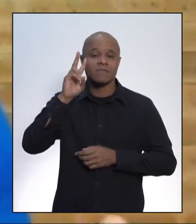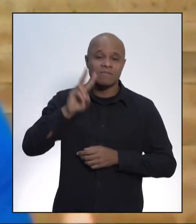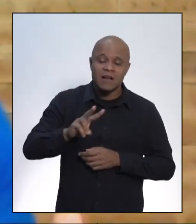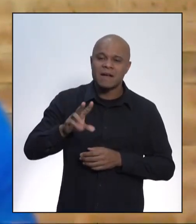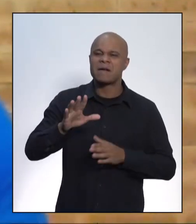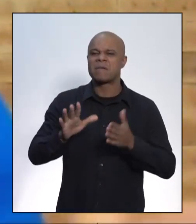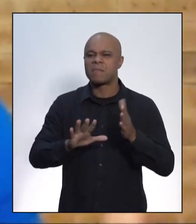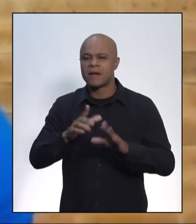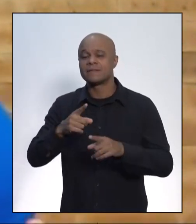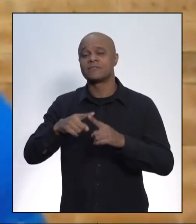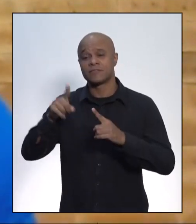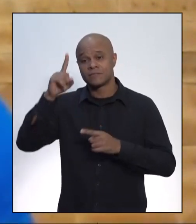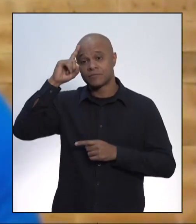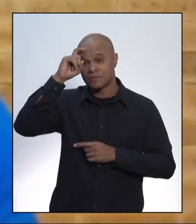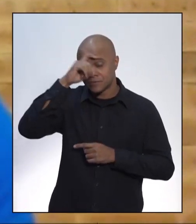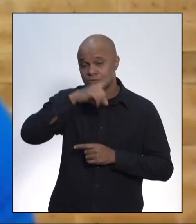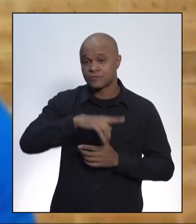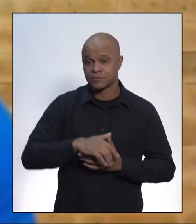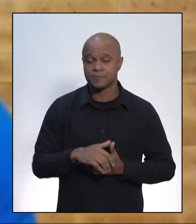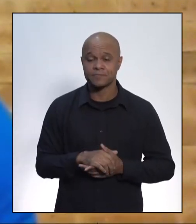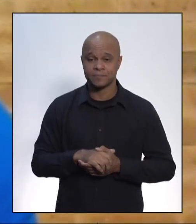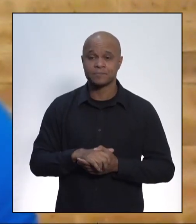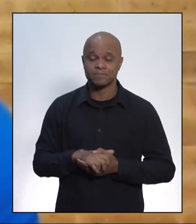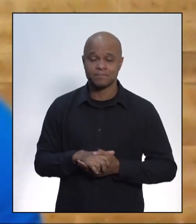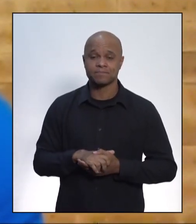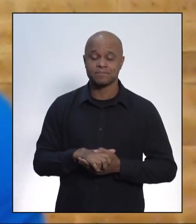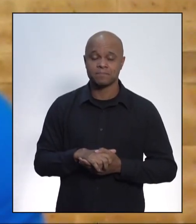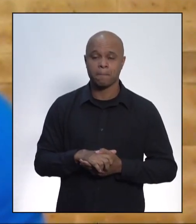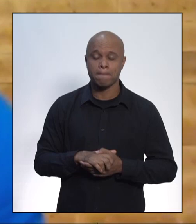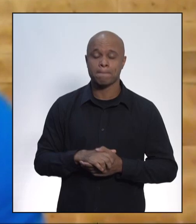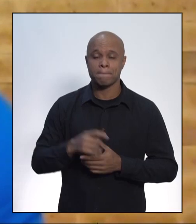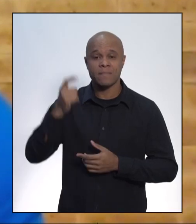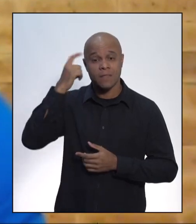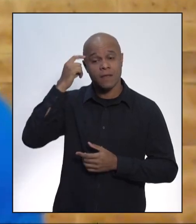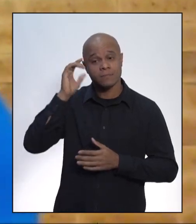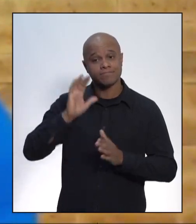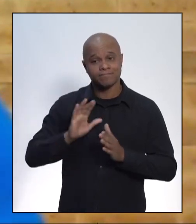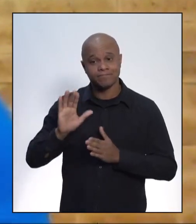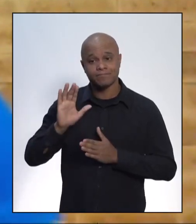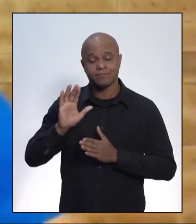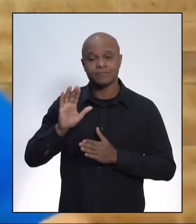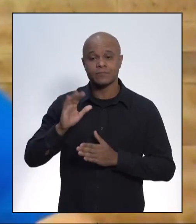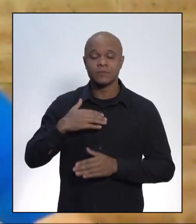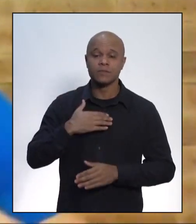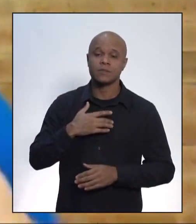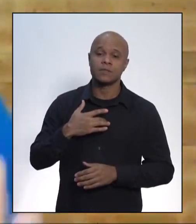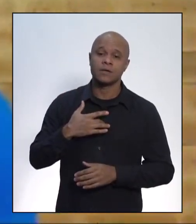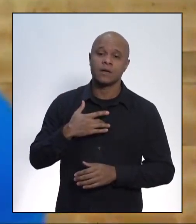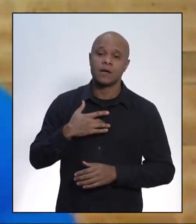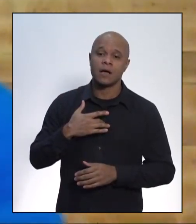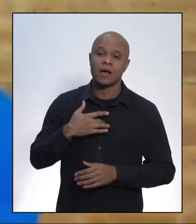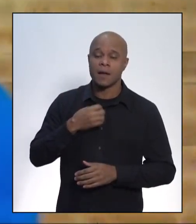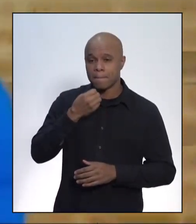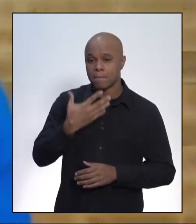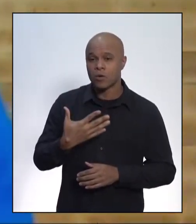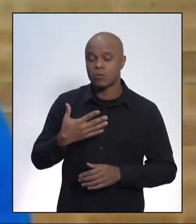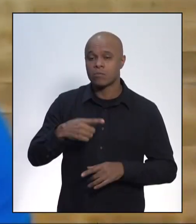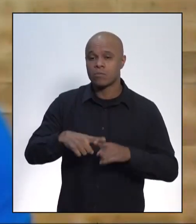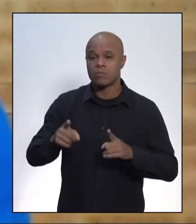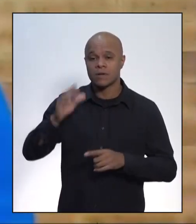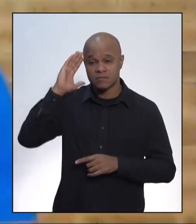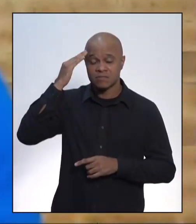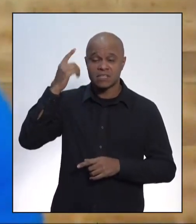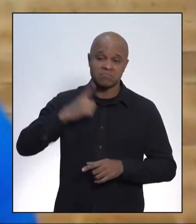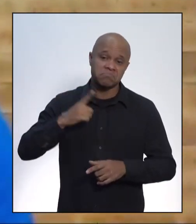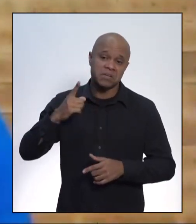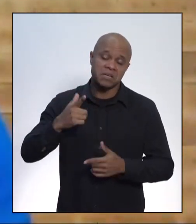vou açucarar para vocês. É difícil, tá? Mas eu acho que é gostoso e você tem que entender que você vai ter muitas